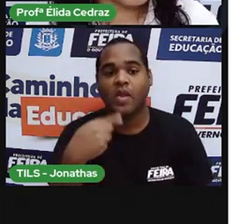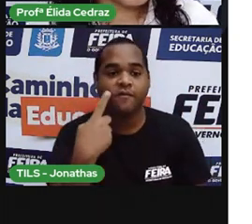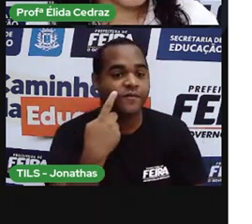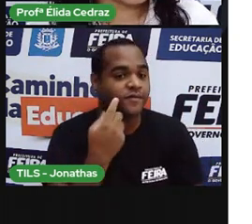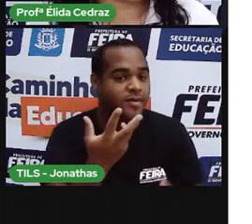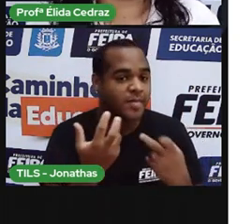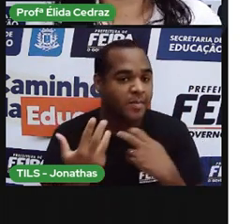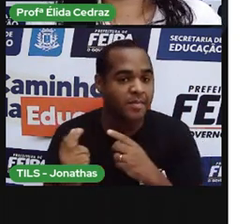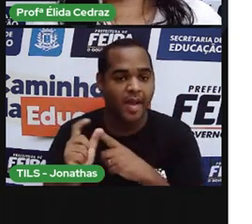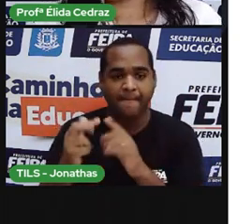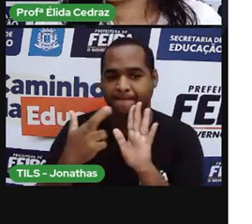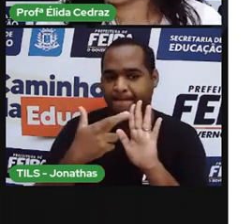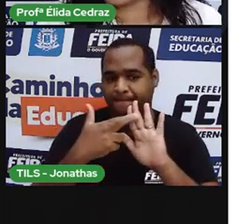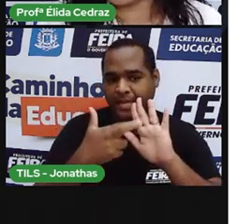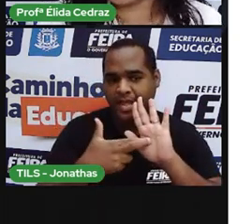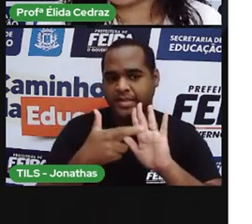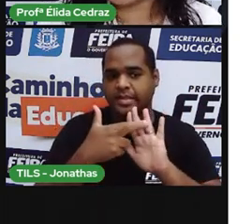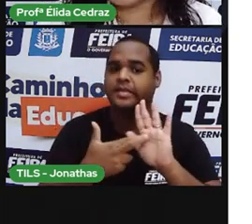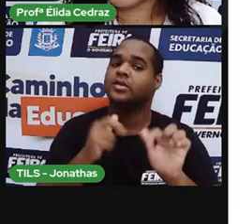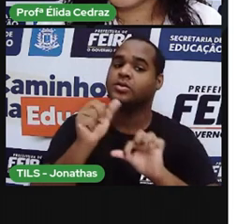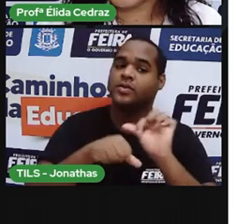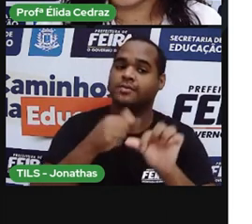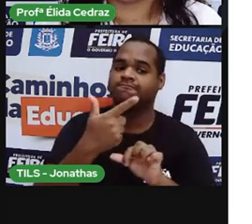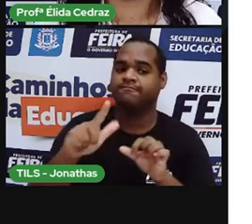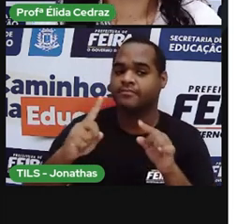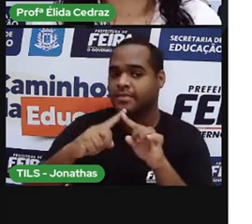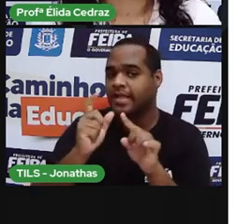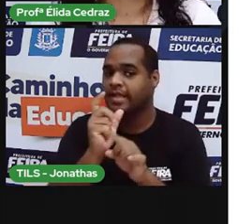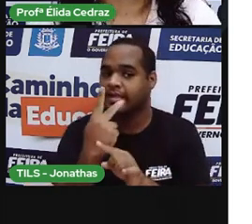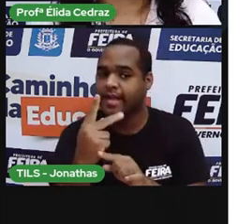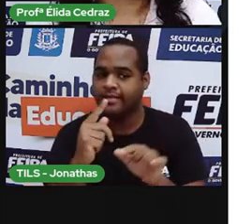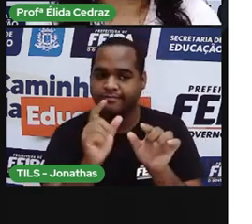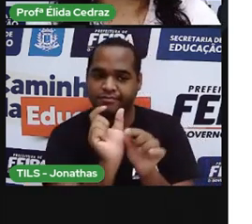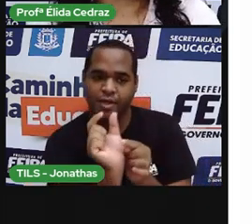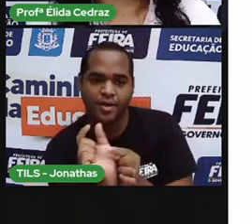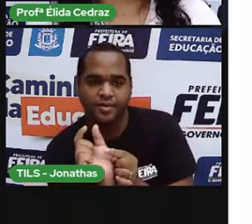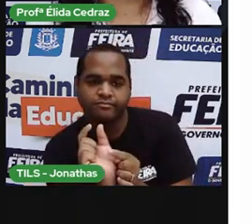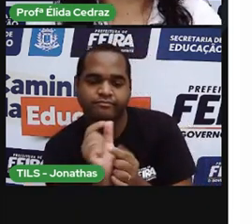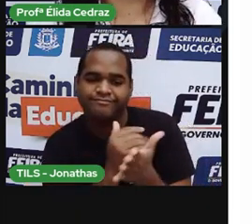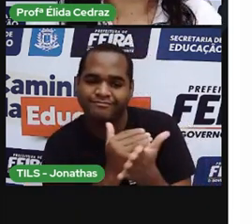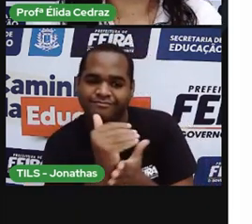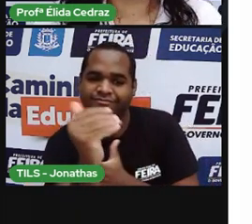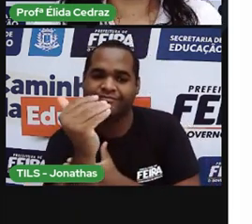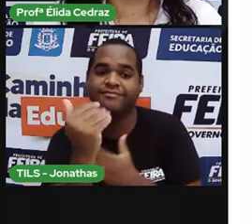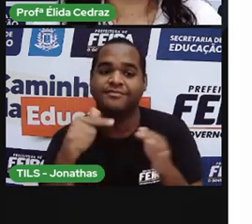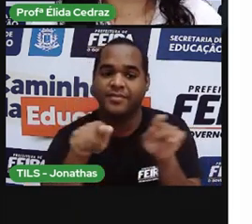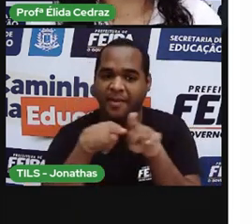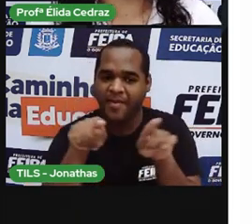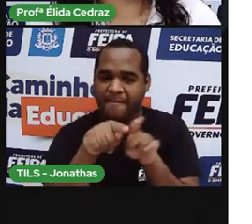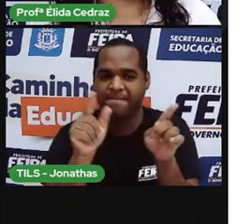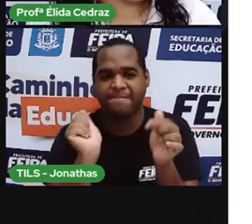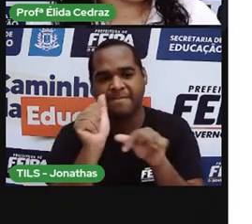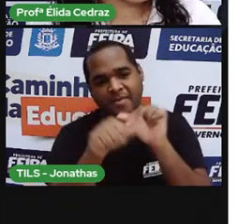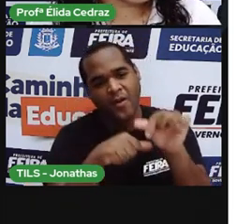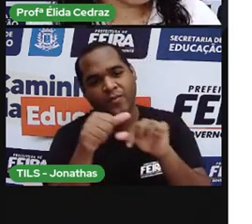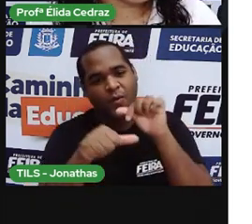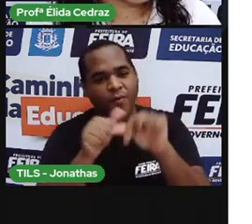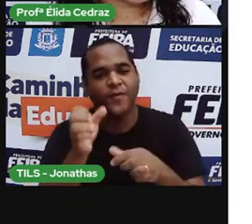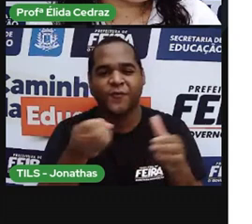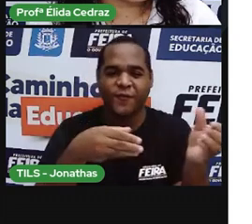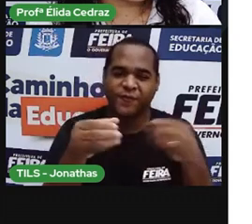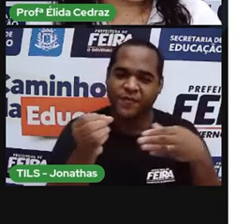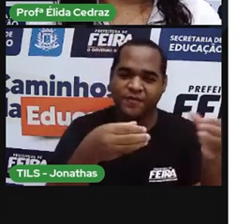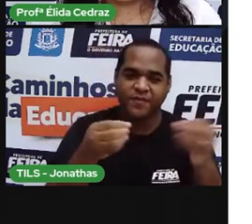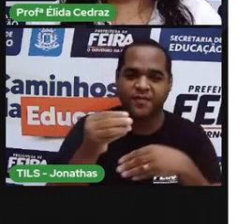letra inicial, pela sílaba inicial. Podemos também trocar letras e fazer palavras